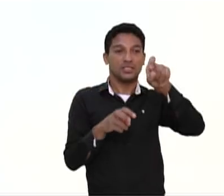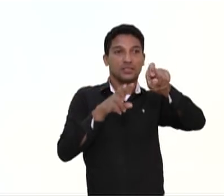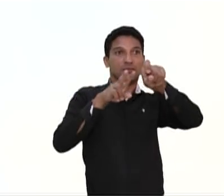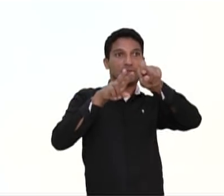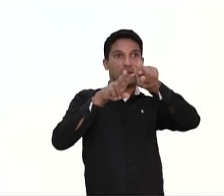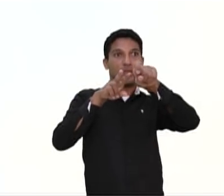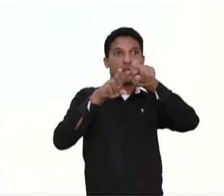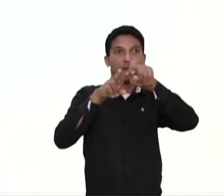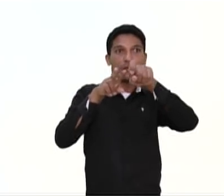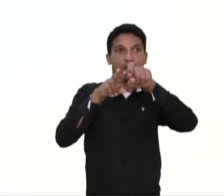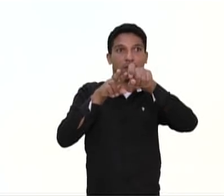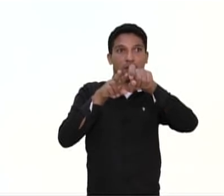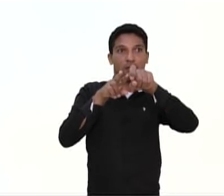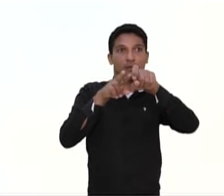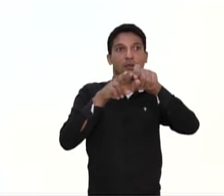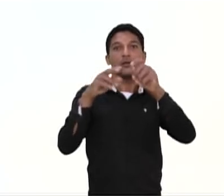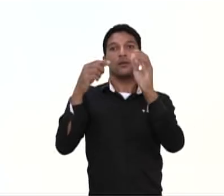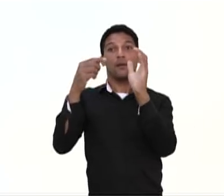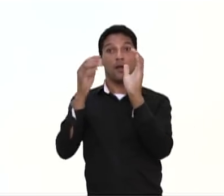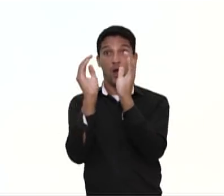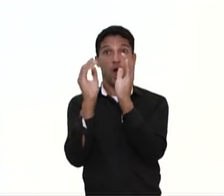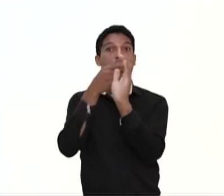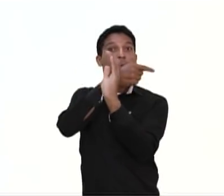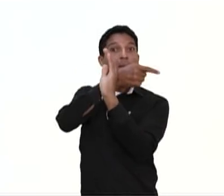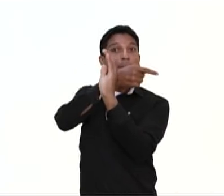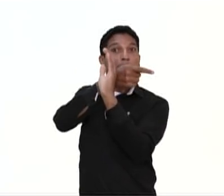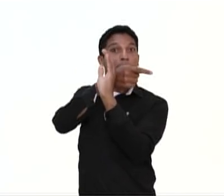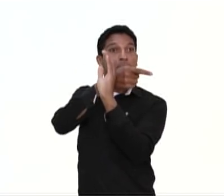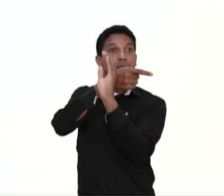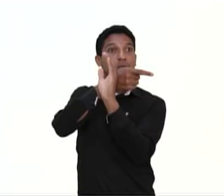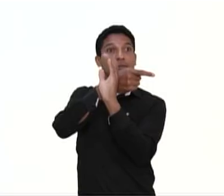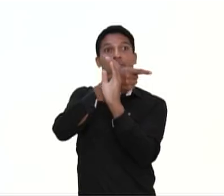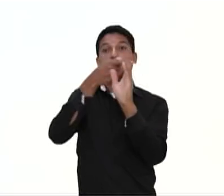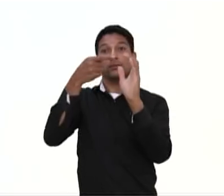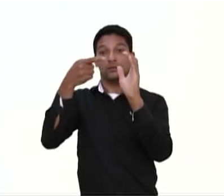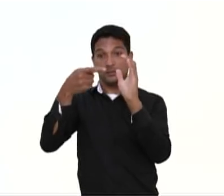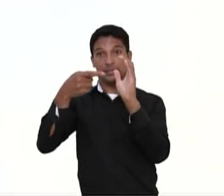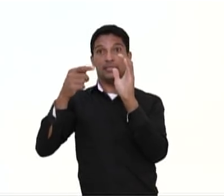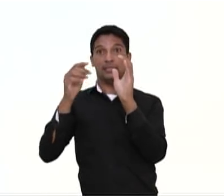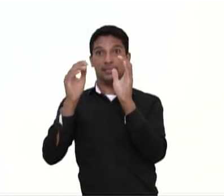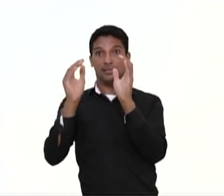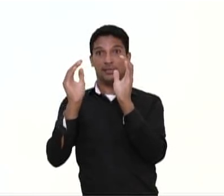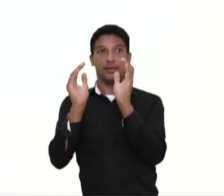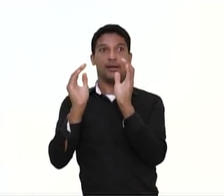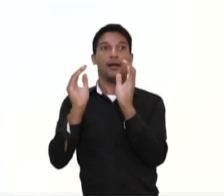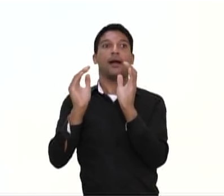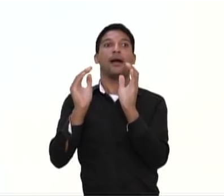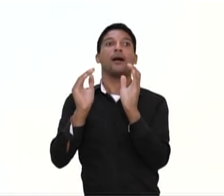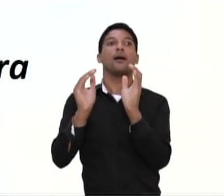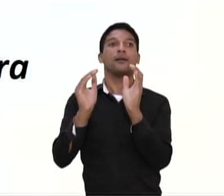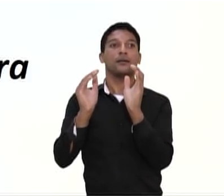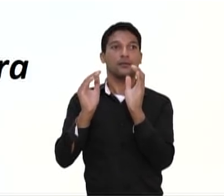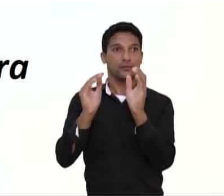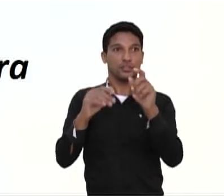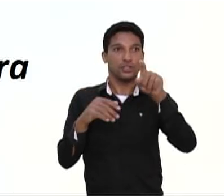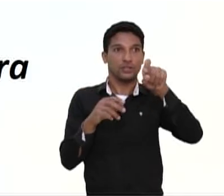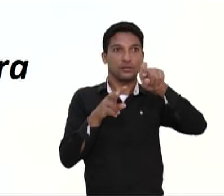XV, x do vértice, menos, vai alterar o sinal desse menos 2 aqui, e eu fico com x do vértice igual a